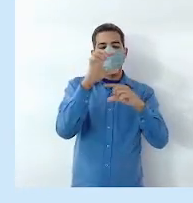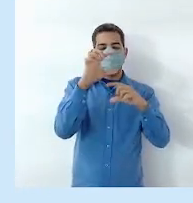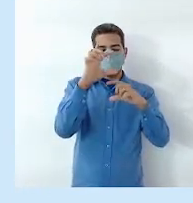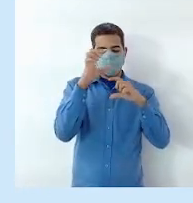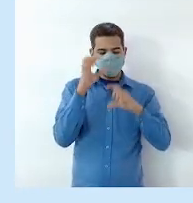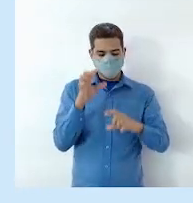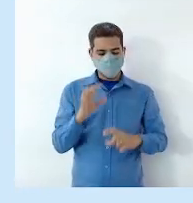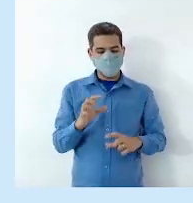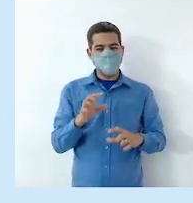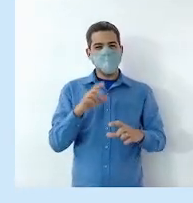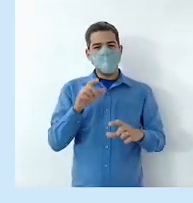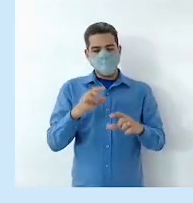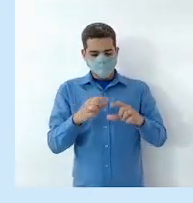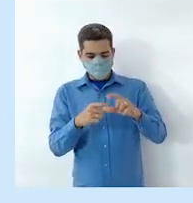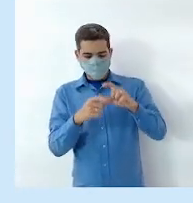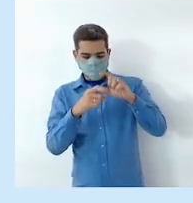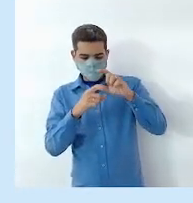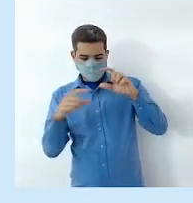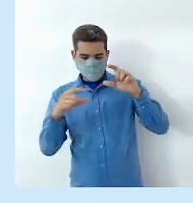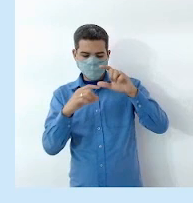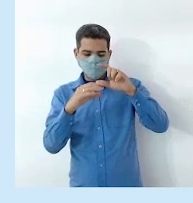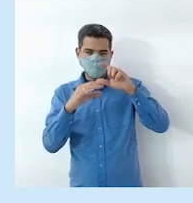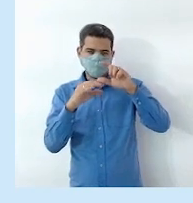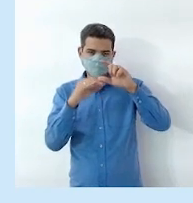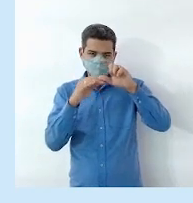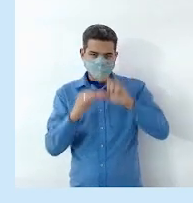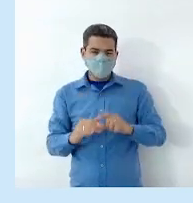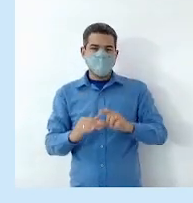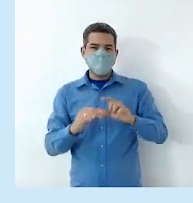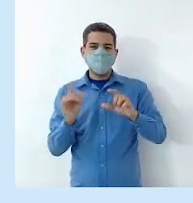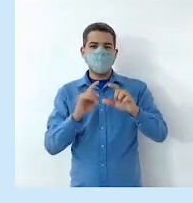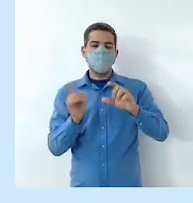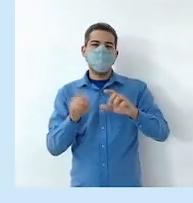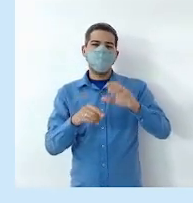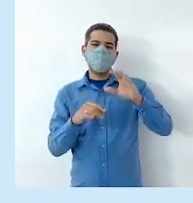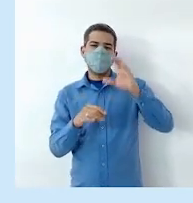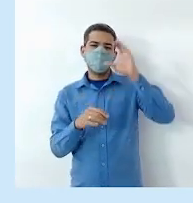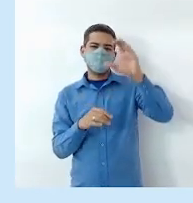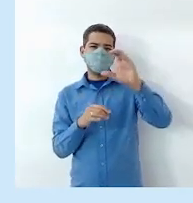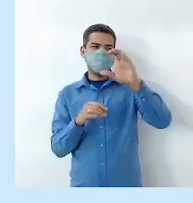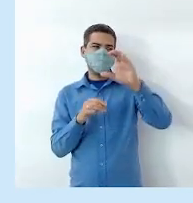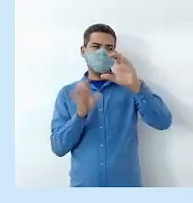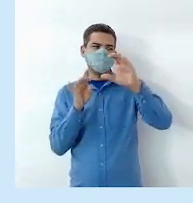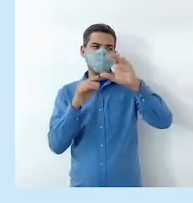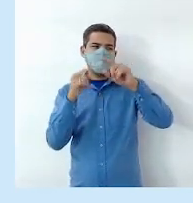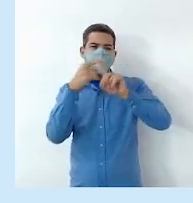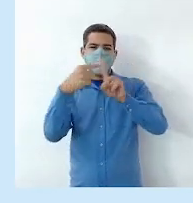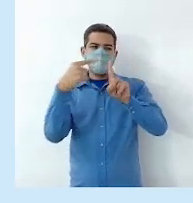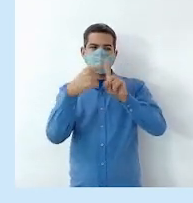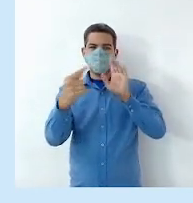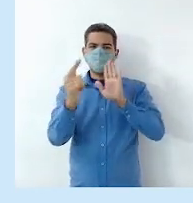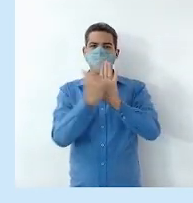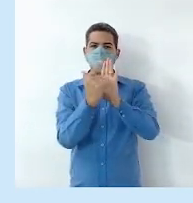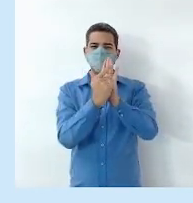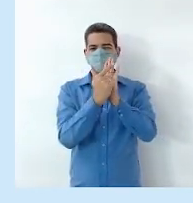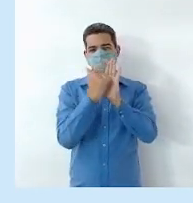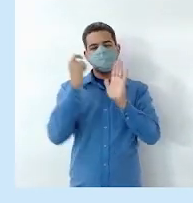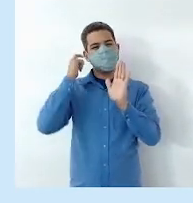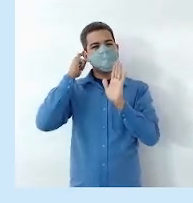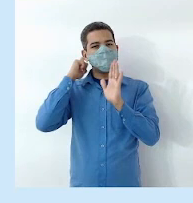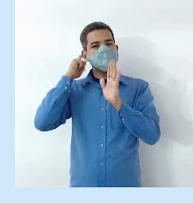não utilizando toda a margem da folha, mas metade geralmente, e não há a linha,